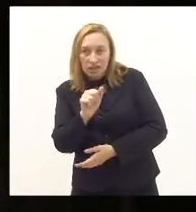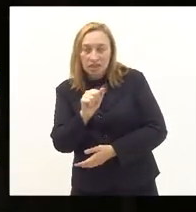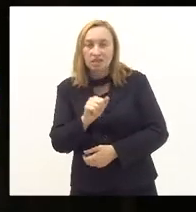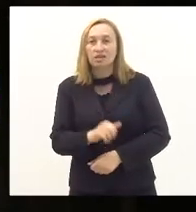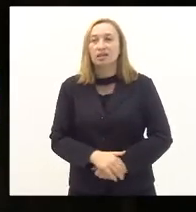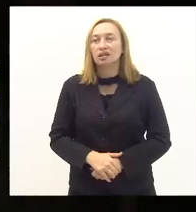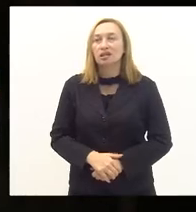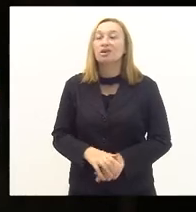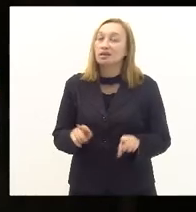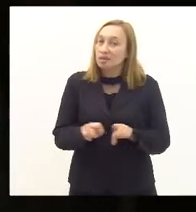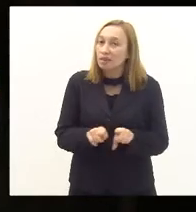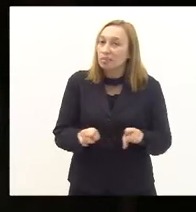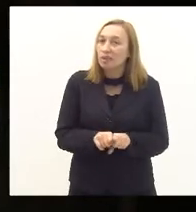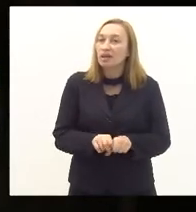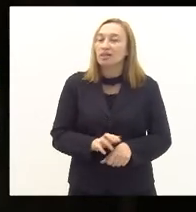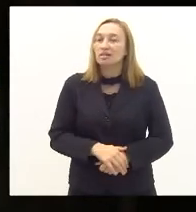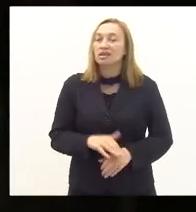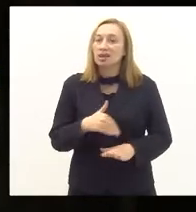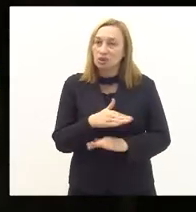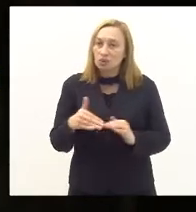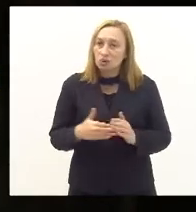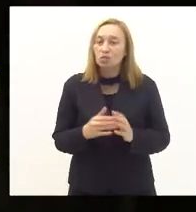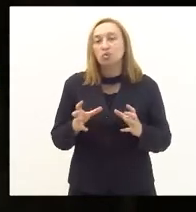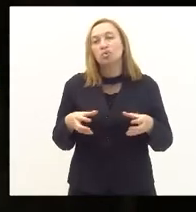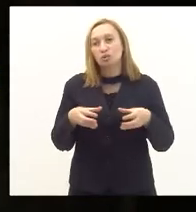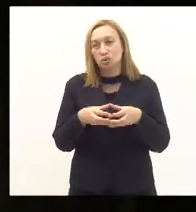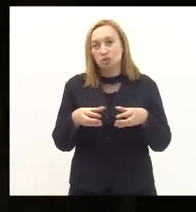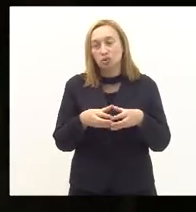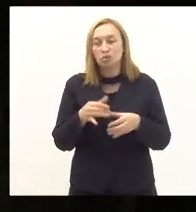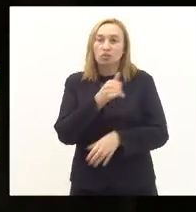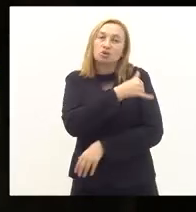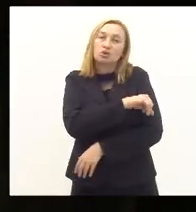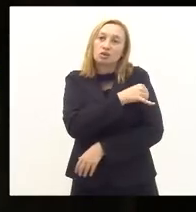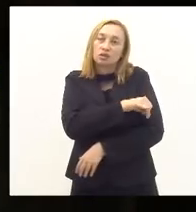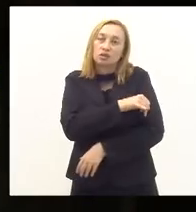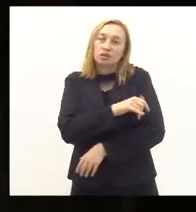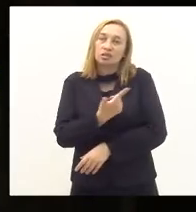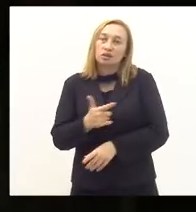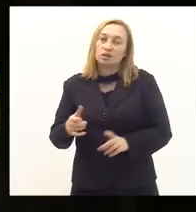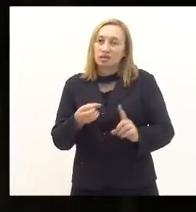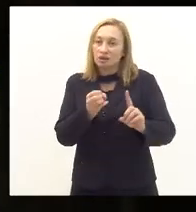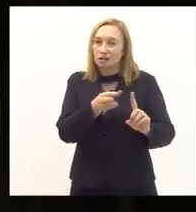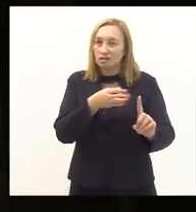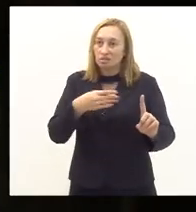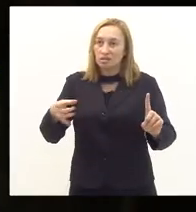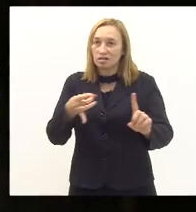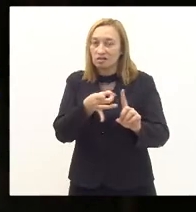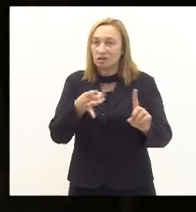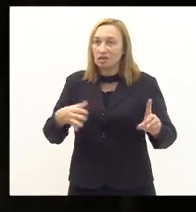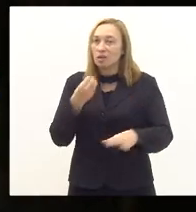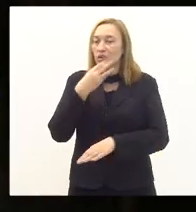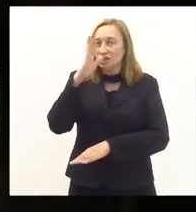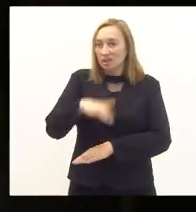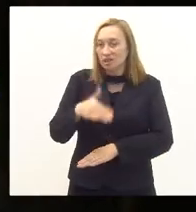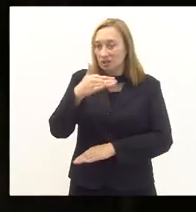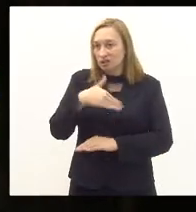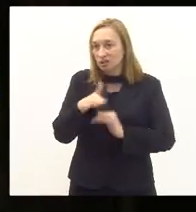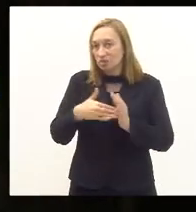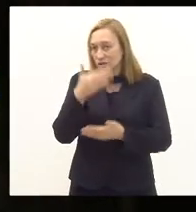Calacha também, e a toda a equipe do Rio Sem LGBTfobia. Uma boa tarde a todos e